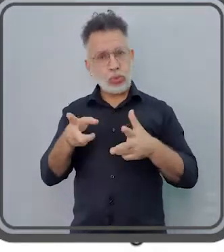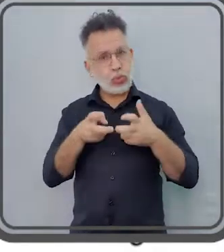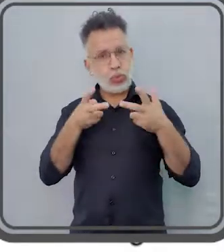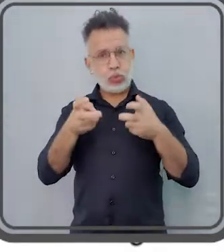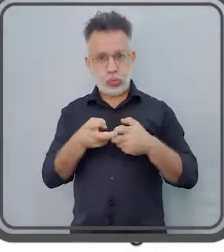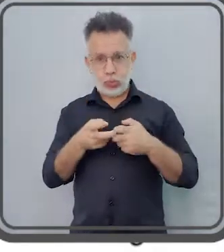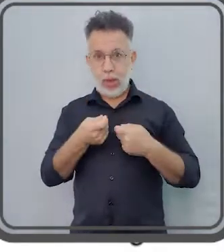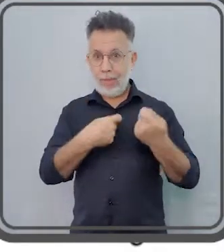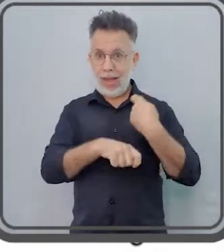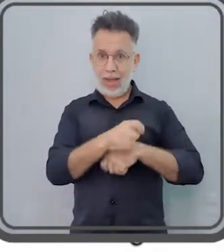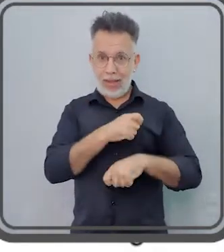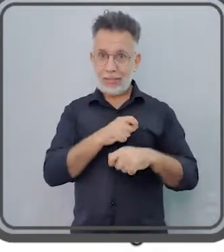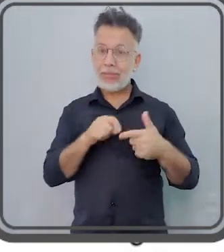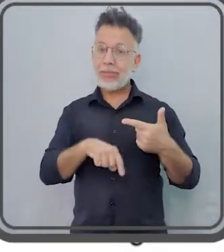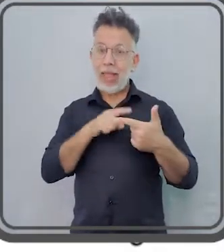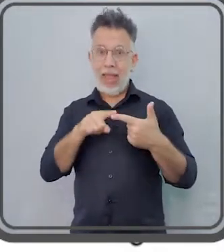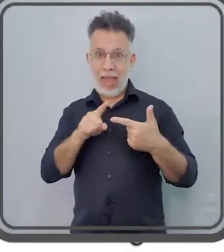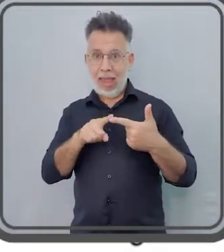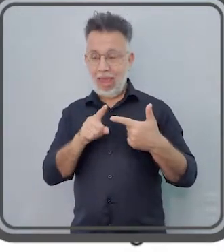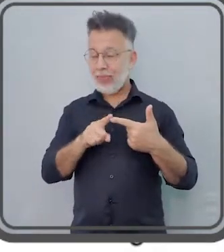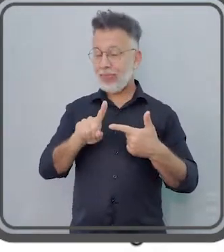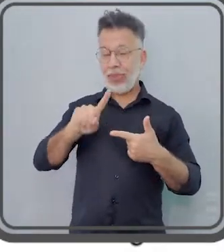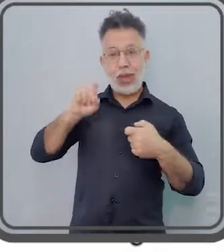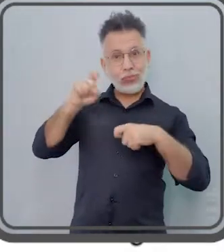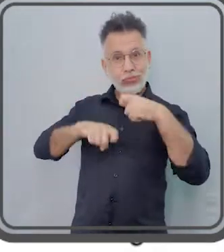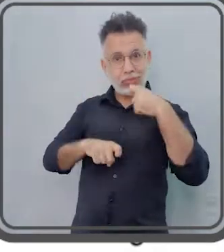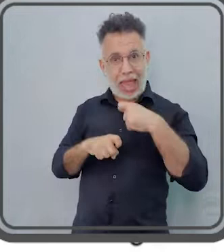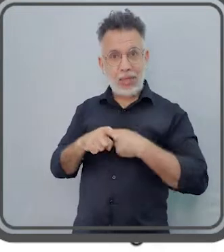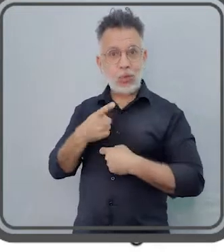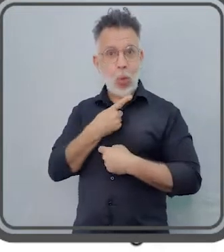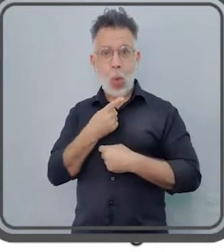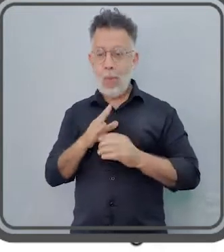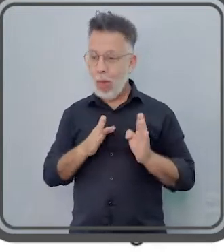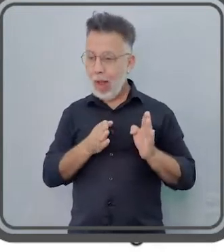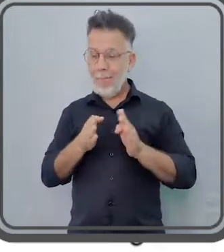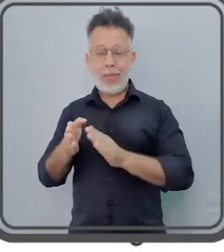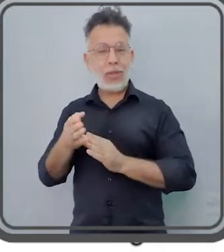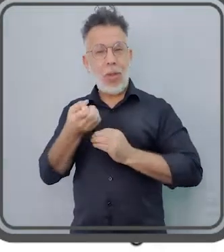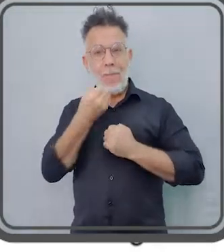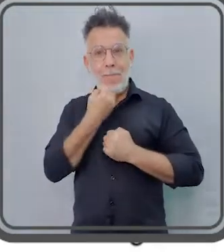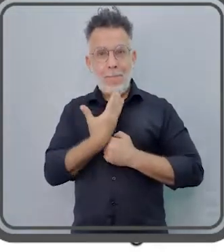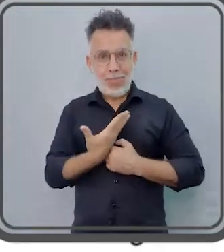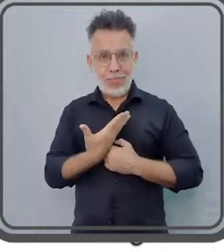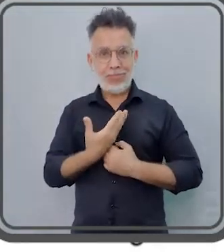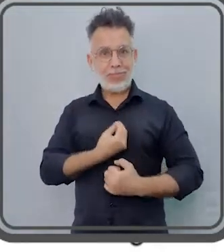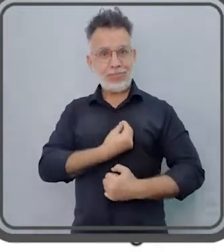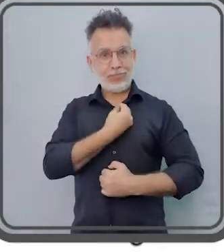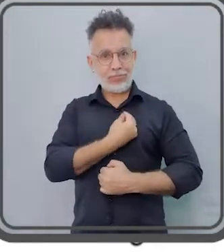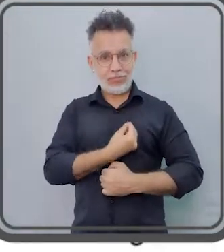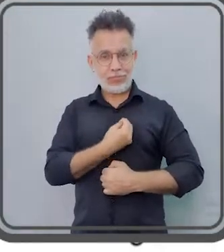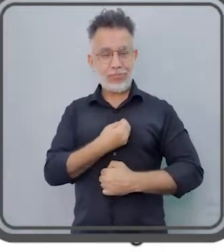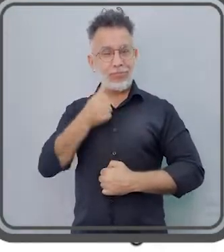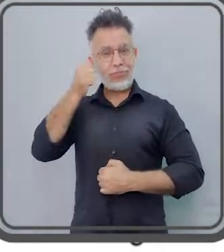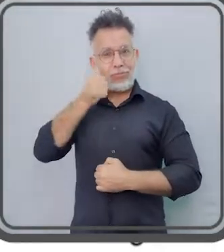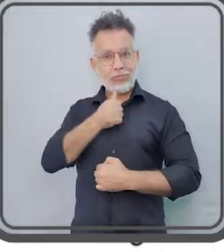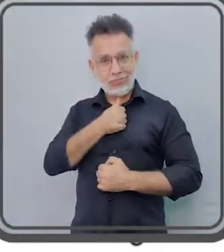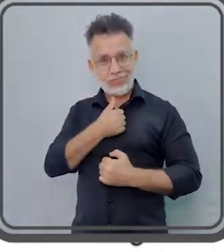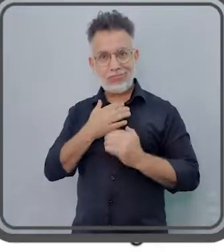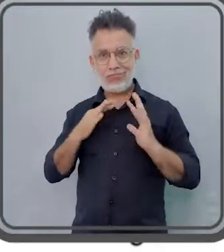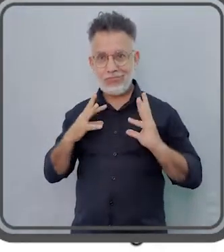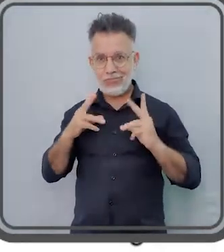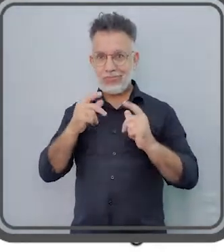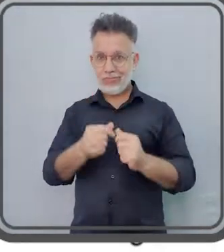autocuidado mira o sexo como caminho do bem-estar feminino. E foi assim que a